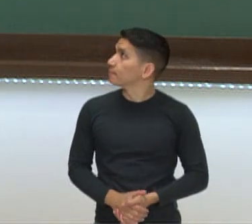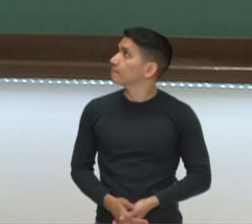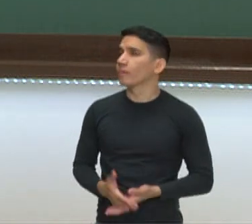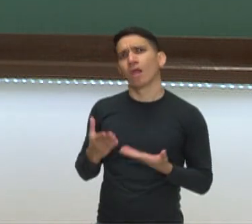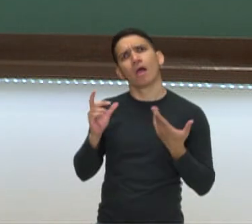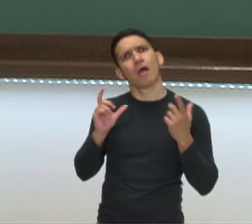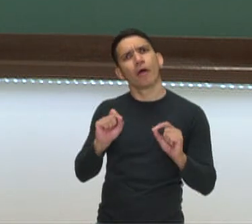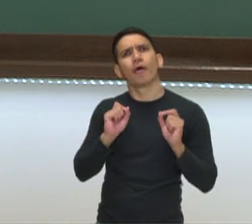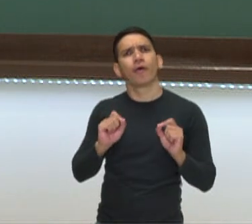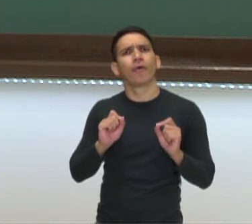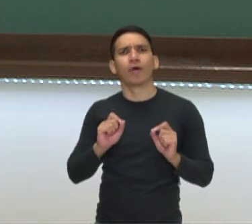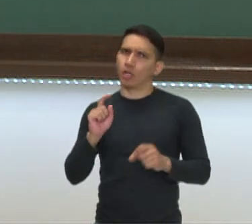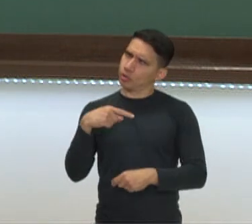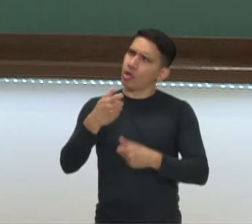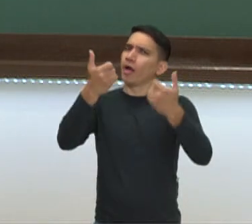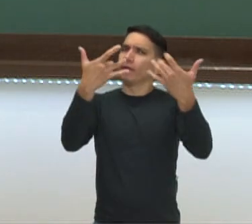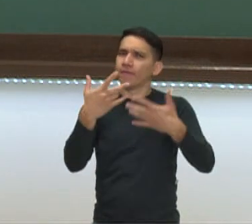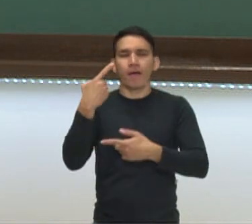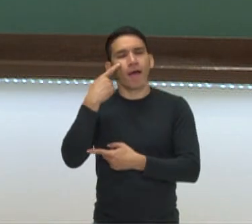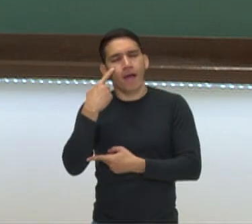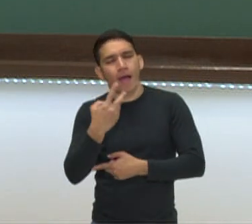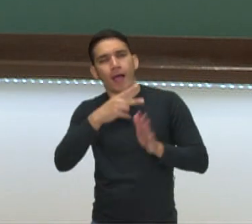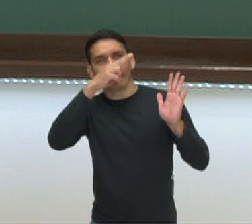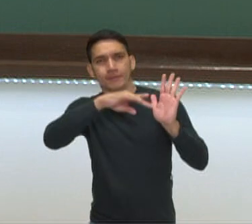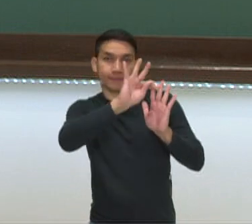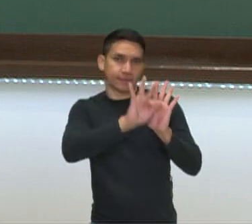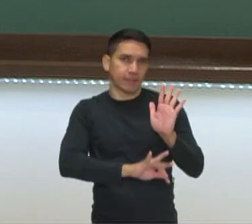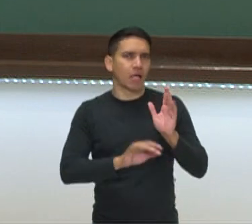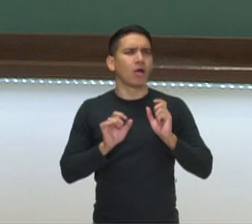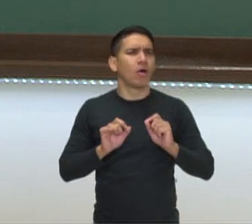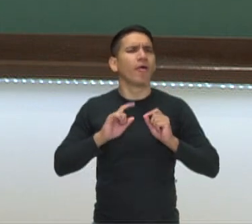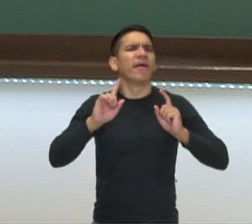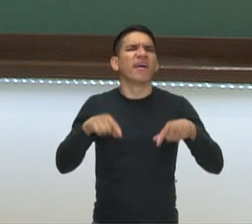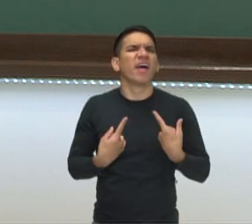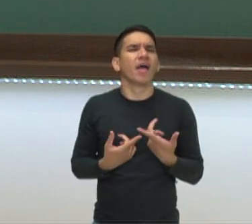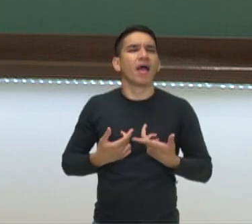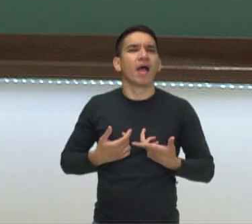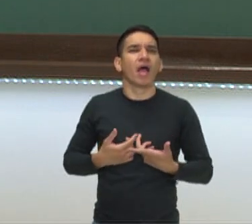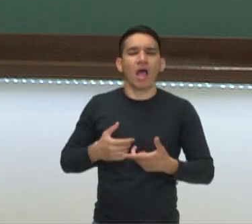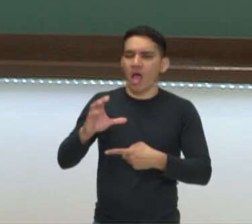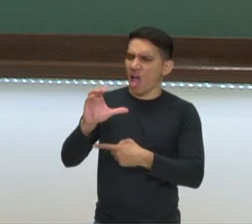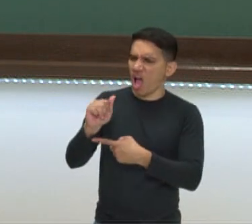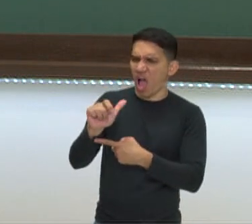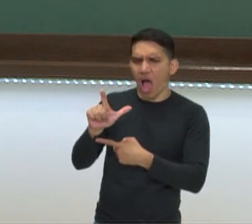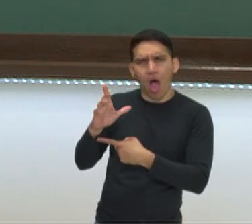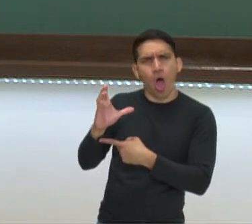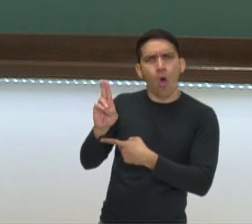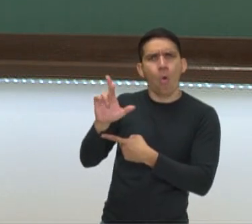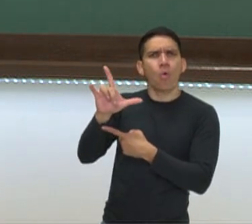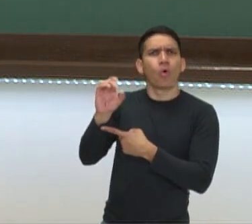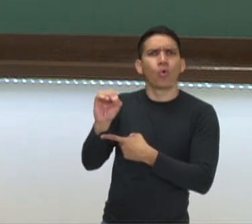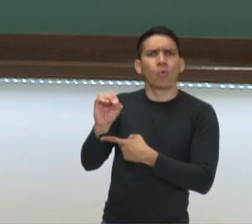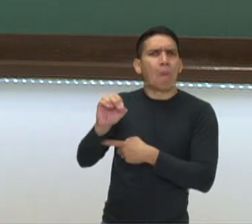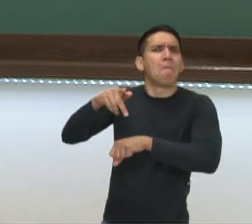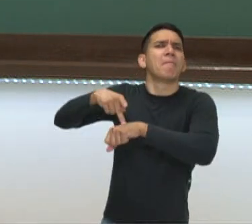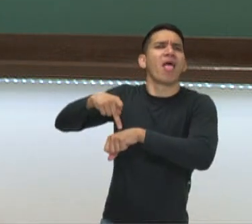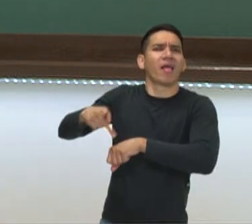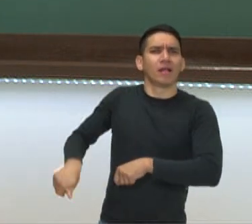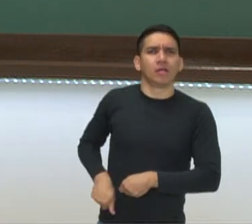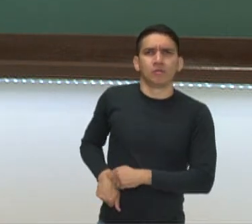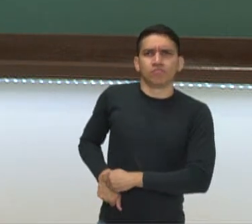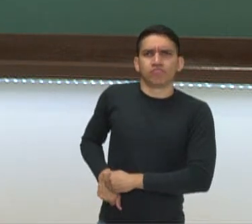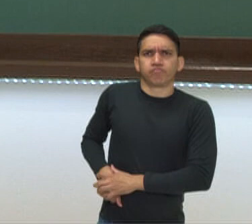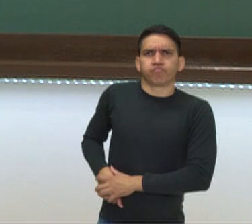Mas afinal, a gente acabou de ver essa matéria, né? O que são esses cálculos, essas pedras nos rins?